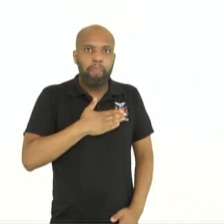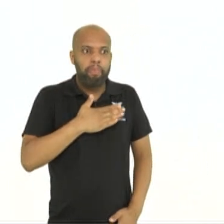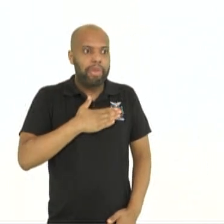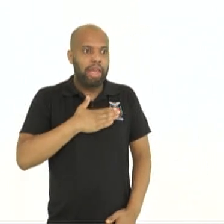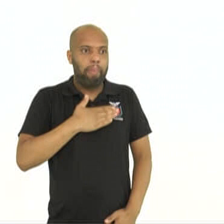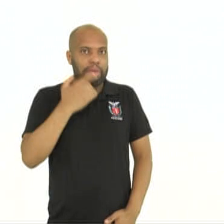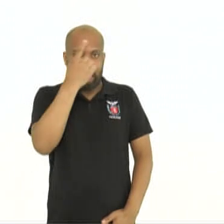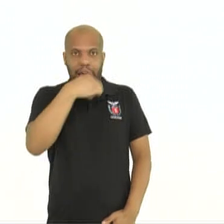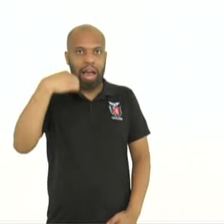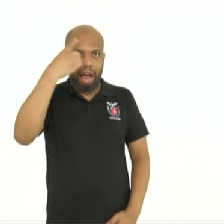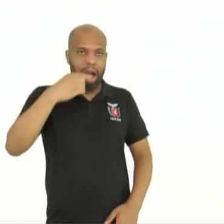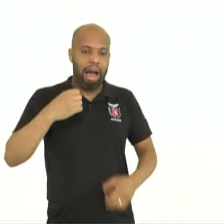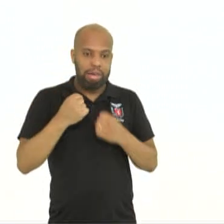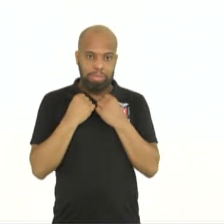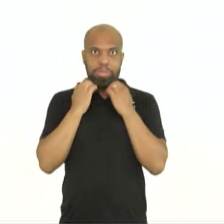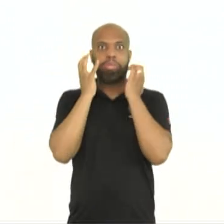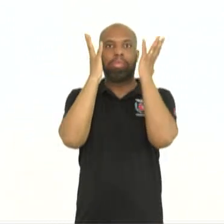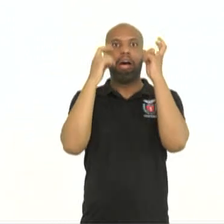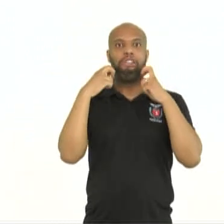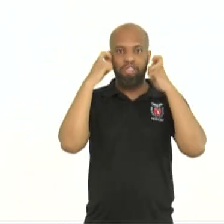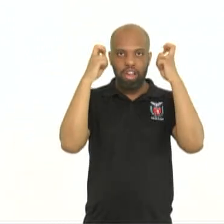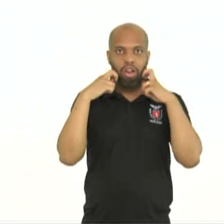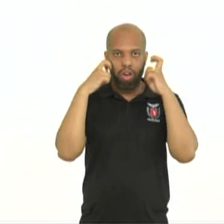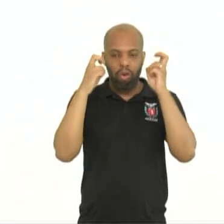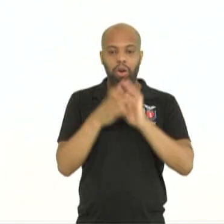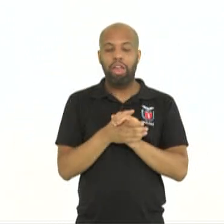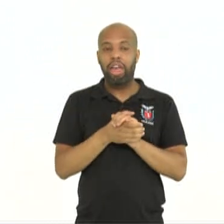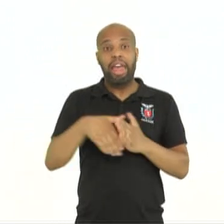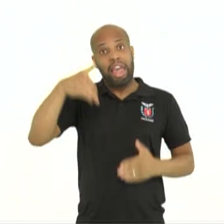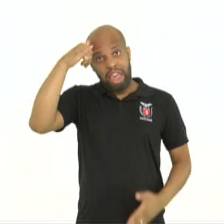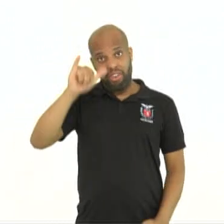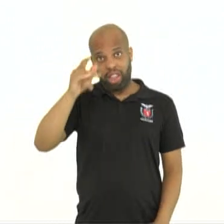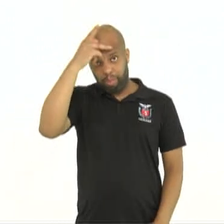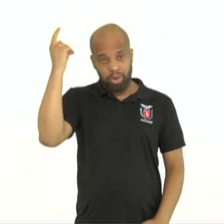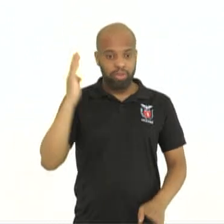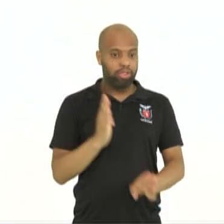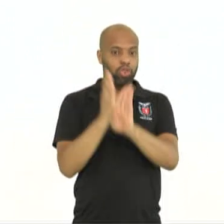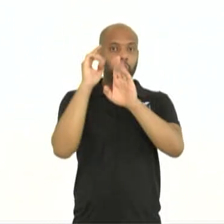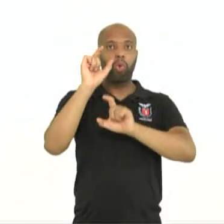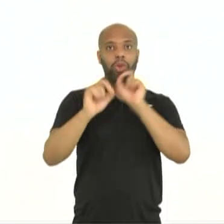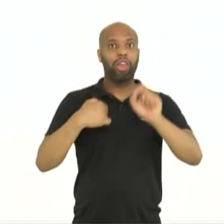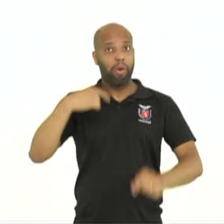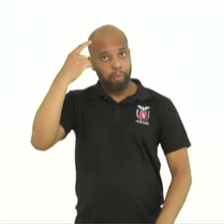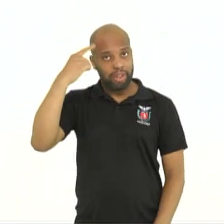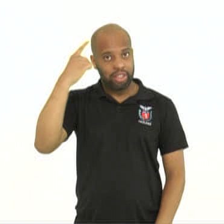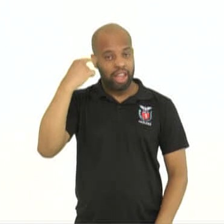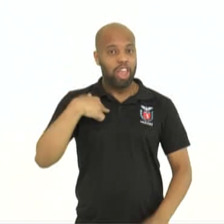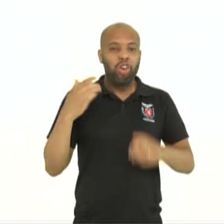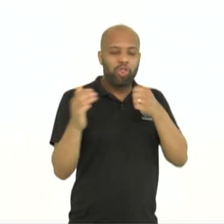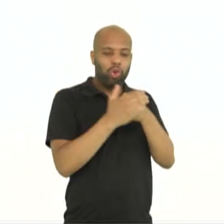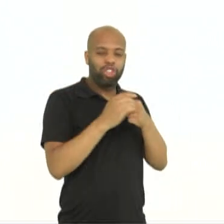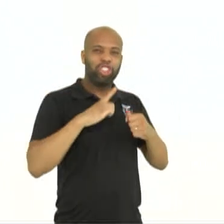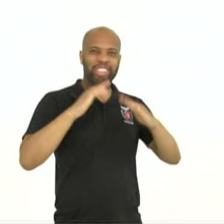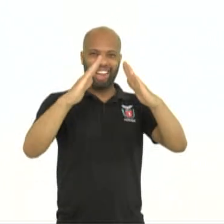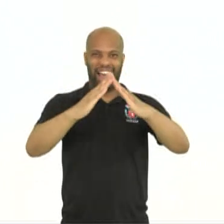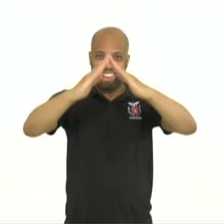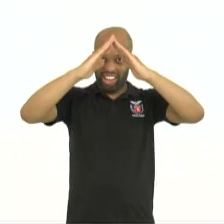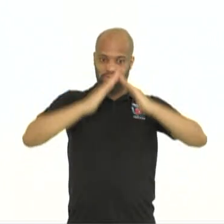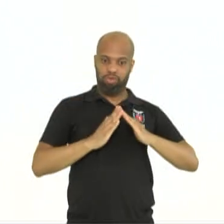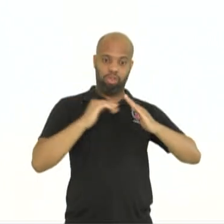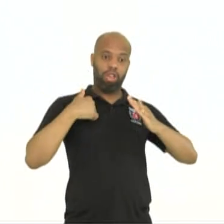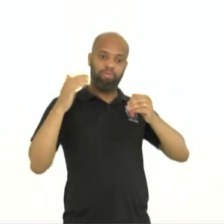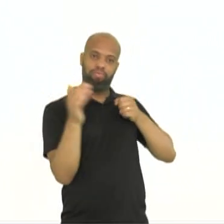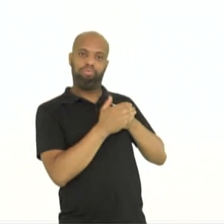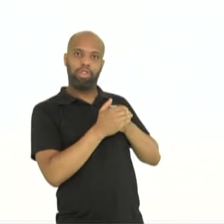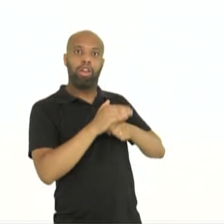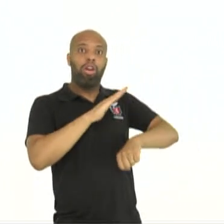tanta vergonha. E para que ninguém descobrisse os meus pensamentos, me escondi na casinha do fundo do quintal. Na hora do